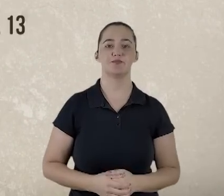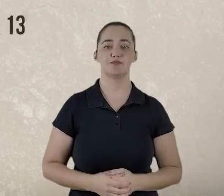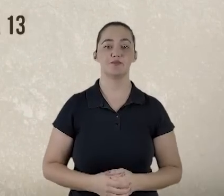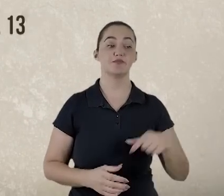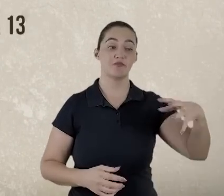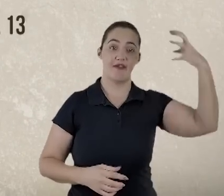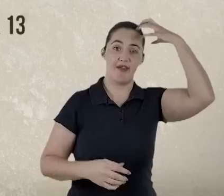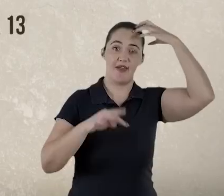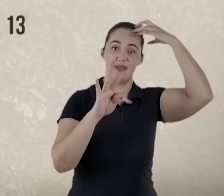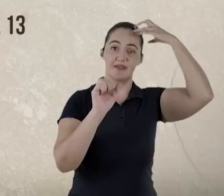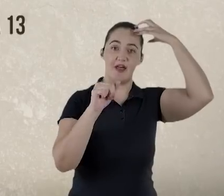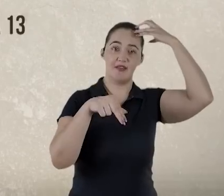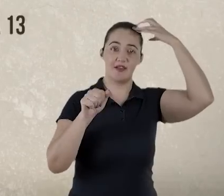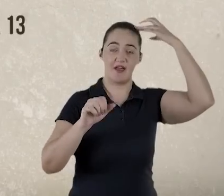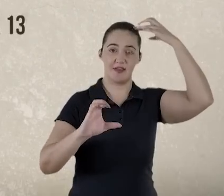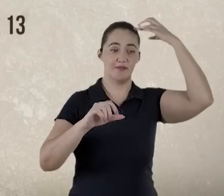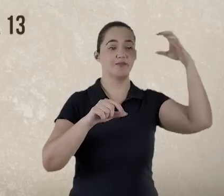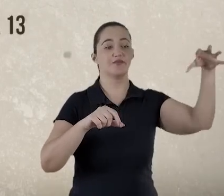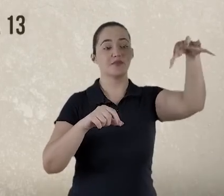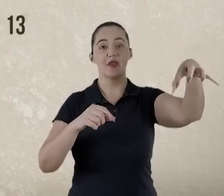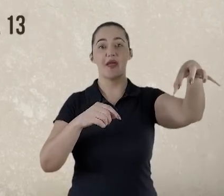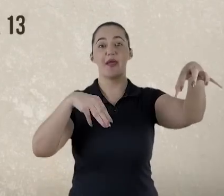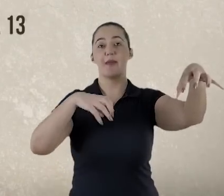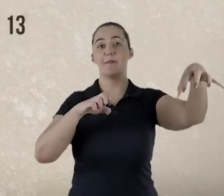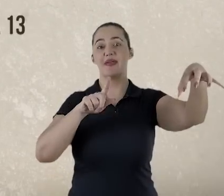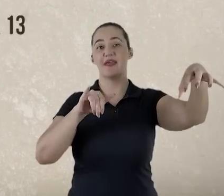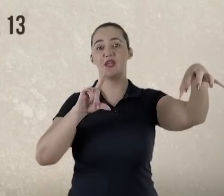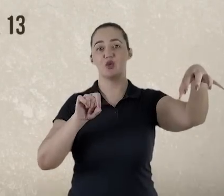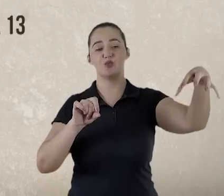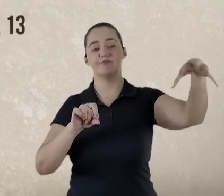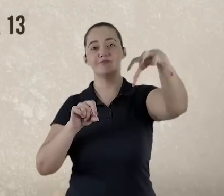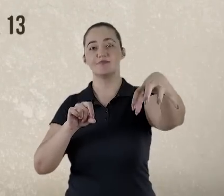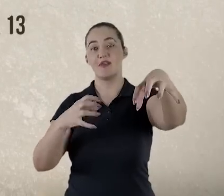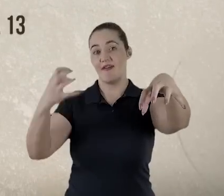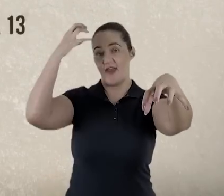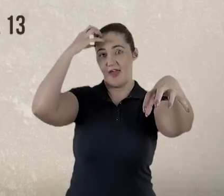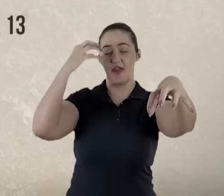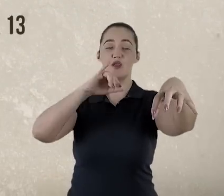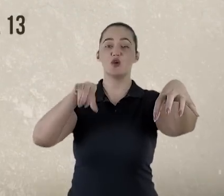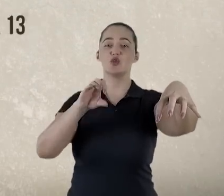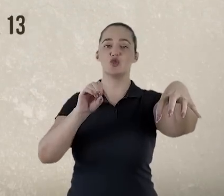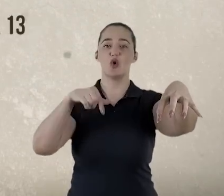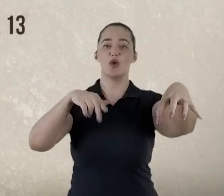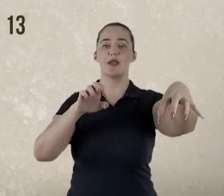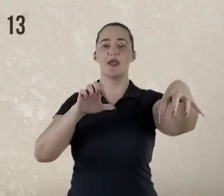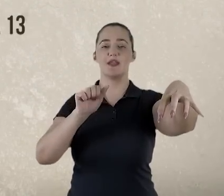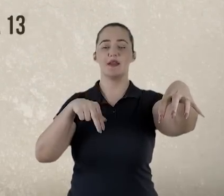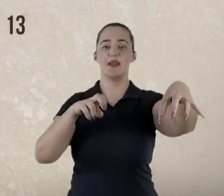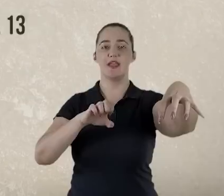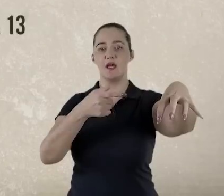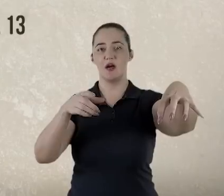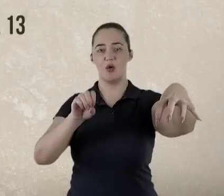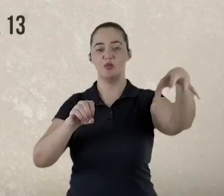aqui, ó. O rei de Taanak, o rei de Meguido, o rei de Quedesh, o rei de